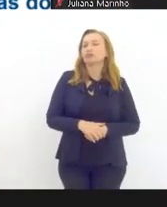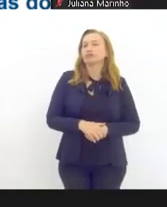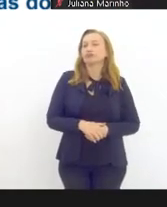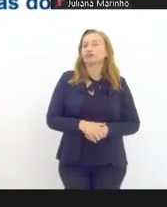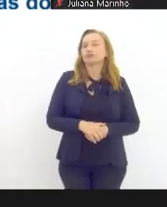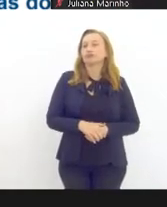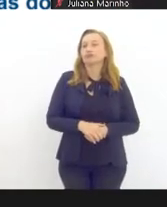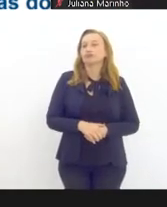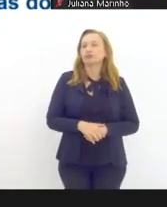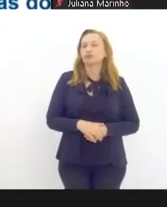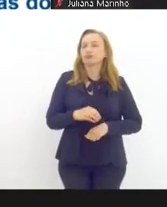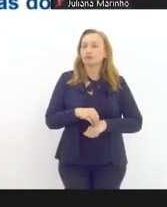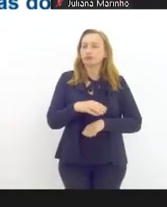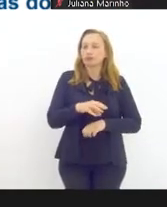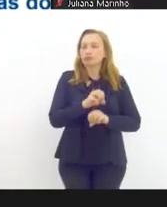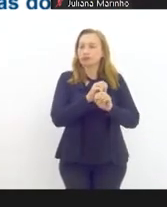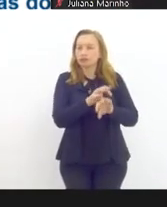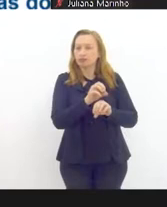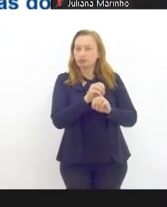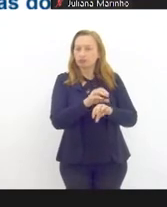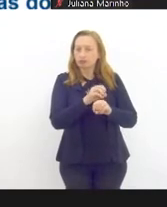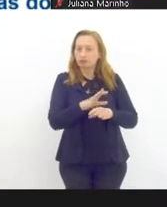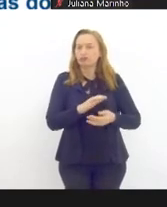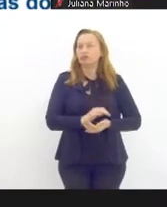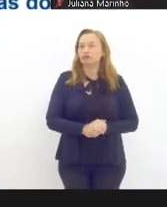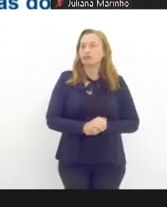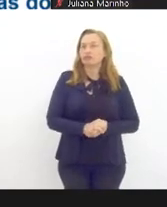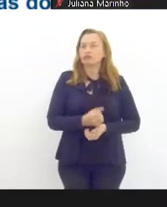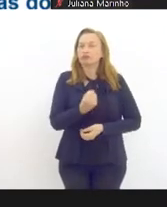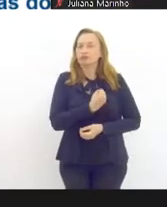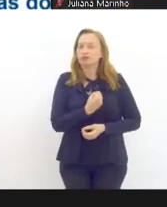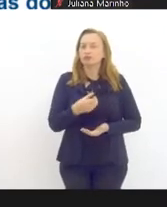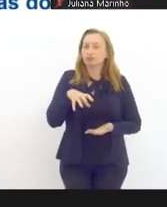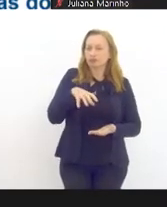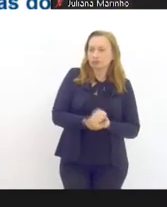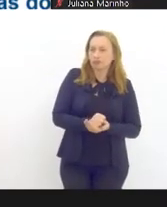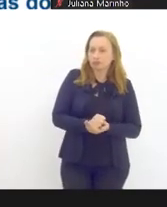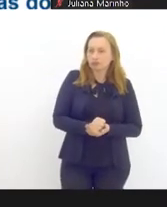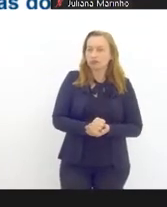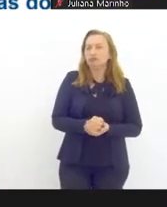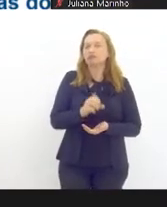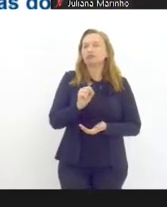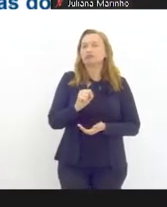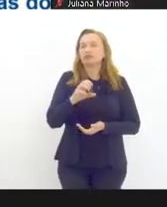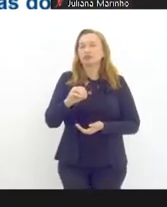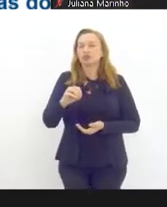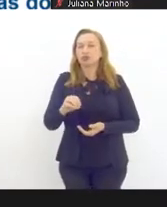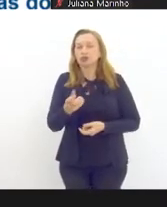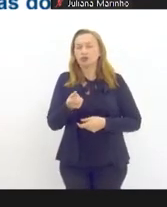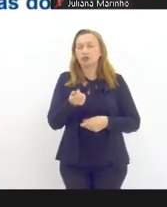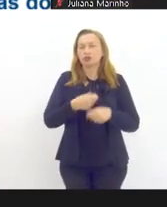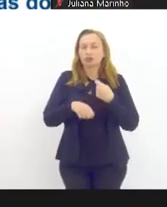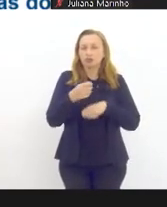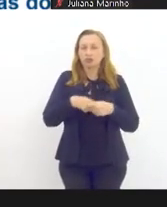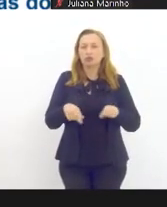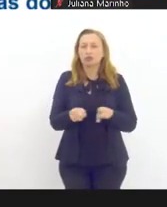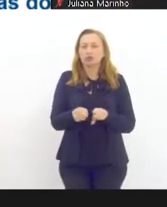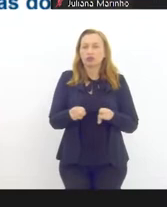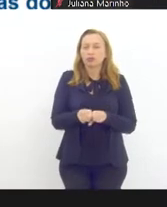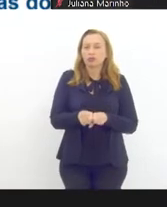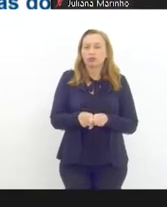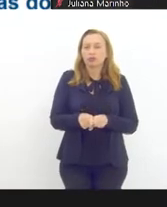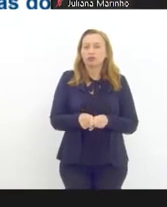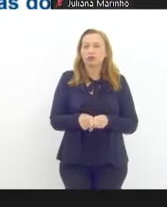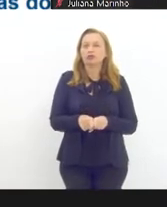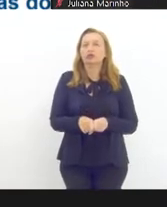indicador educacional e a ponderação pelo número de matrícula e pela parte socioeconômica. E o ressarcimento do Rio de Janeiro, que a secretária